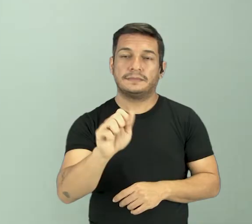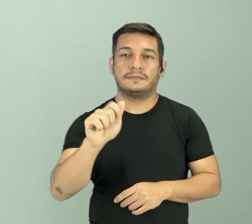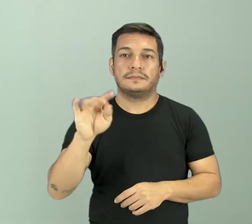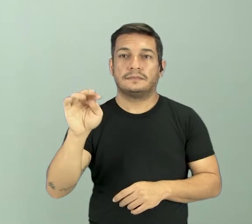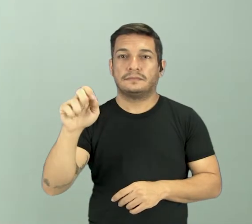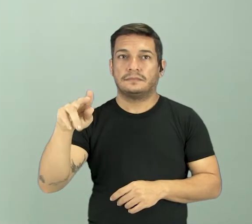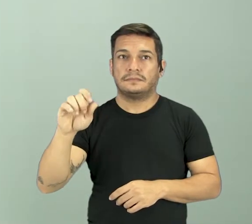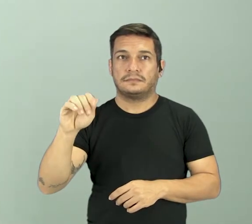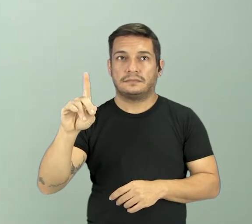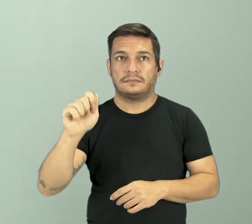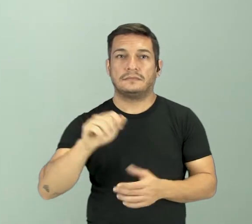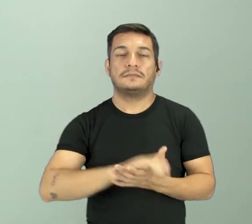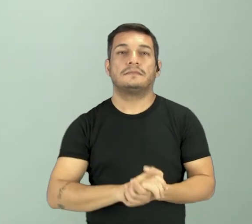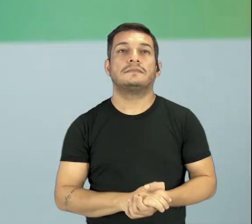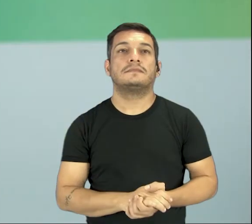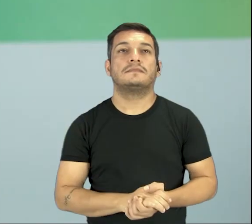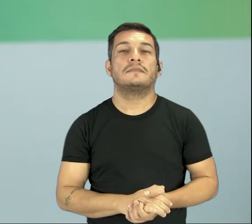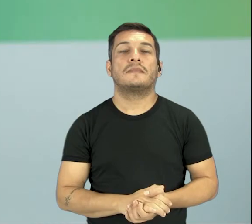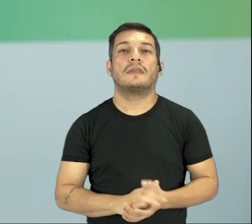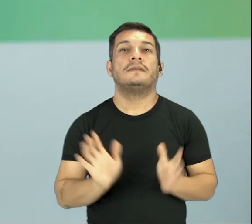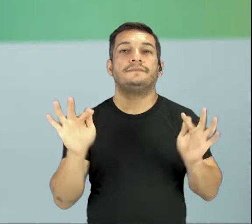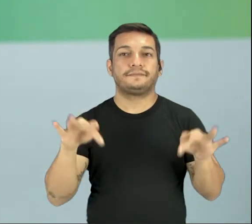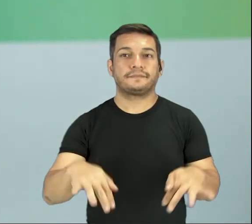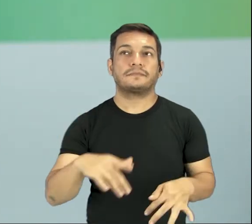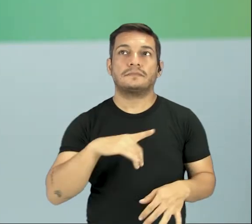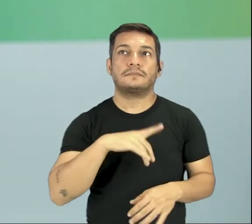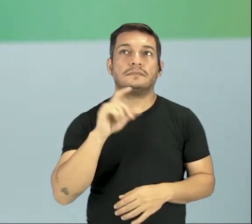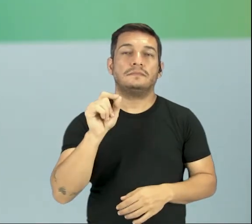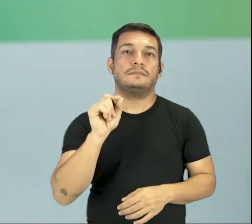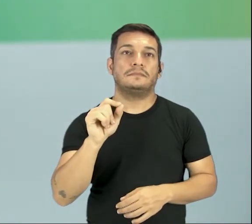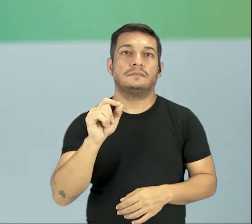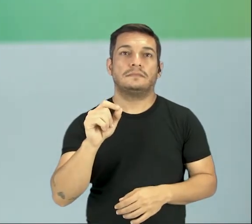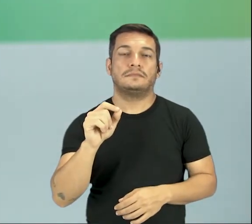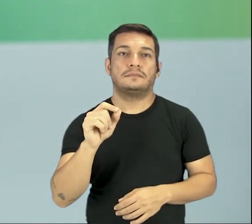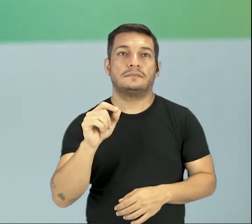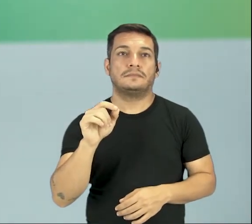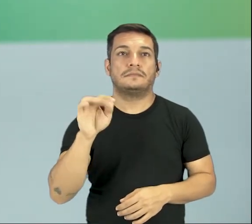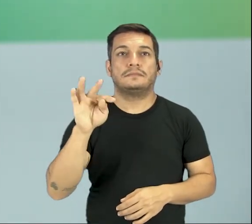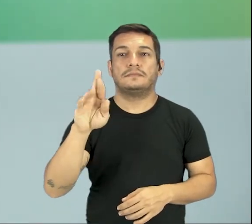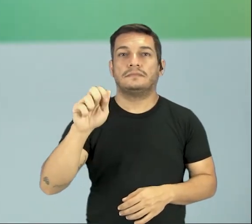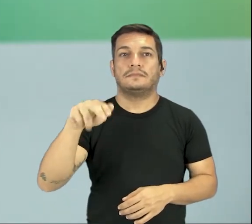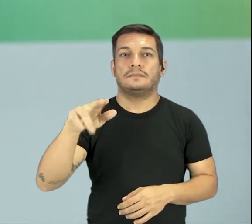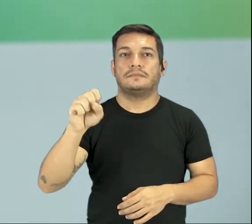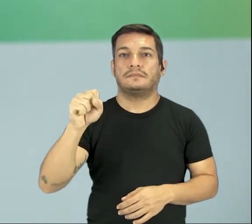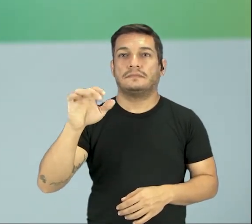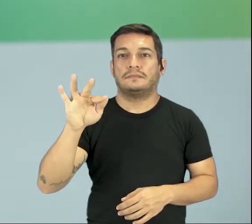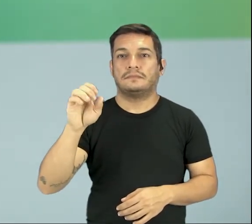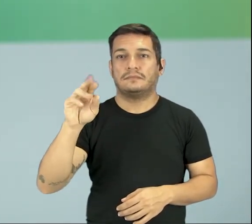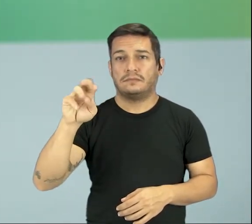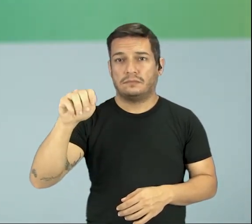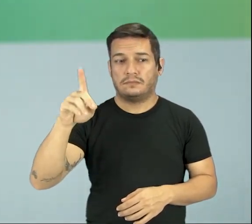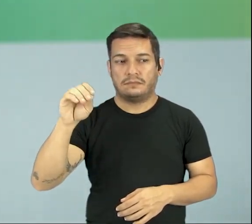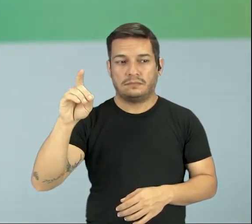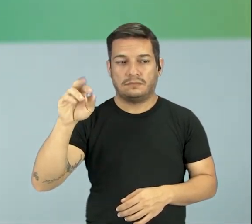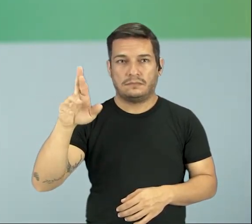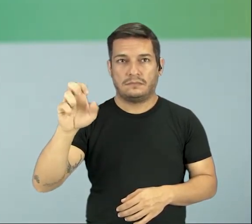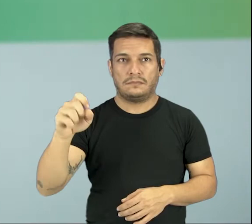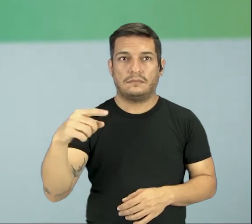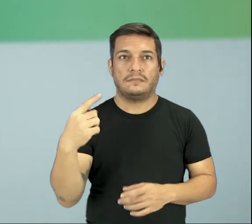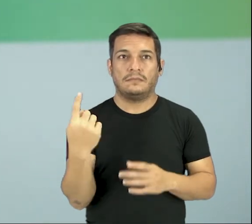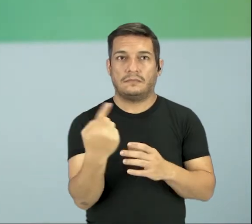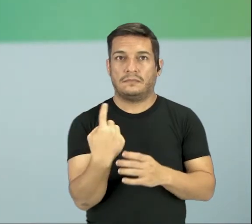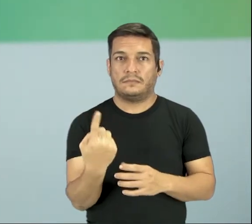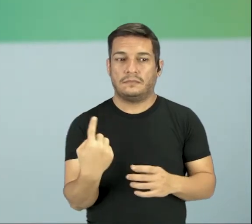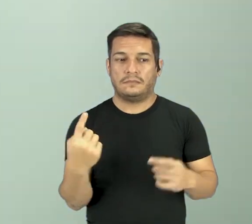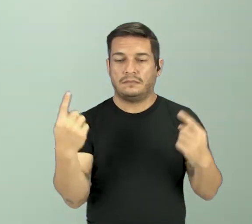alternada. E para finalizar, na ponta aí a gente tem esses transformadores. Quem são os transformadores? É aquele